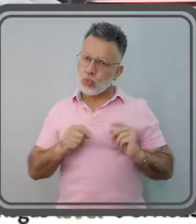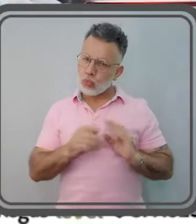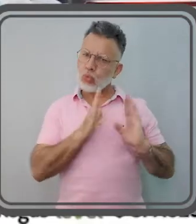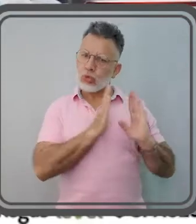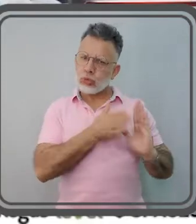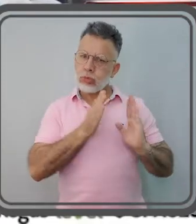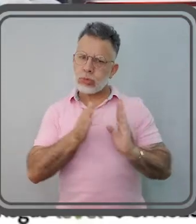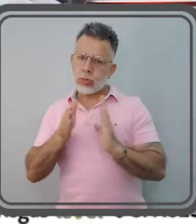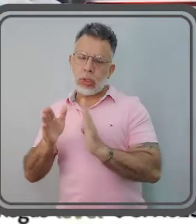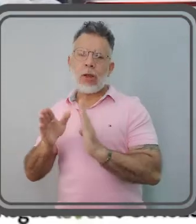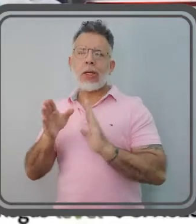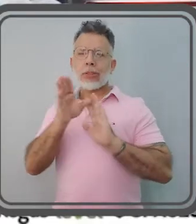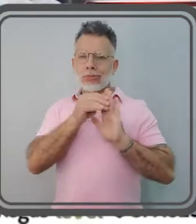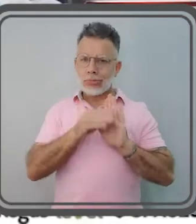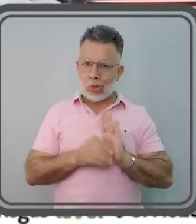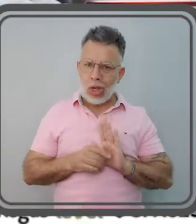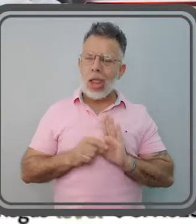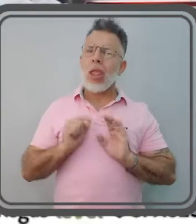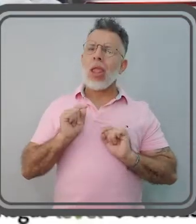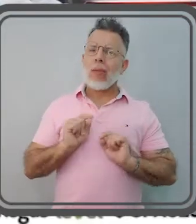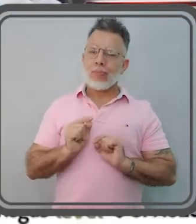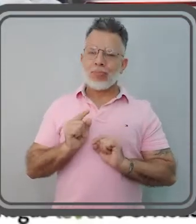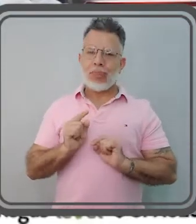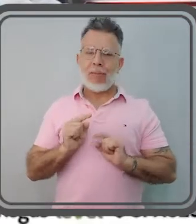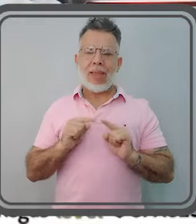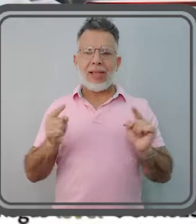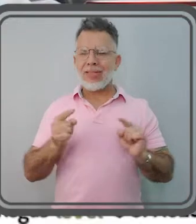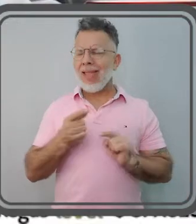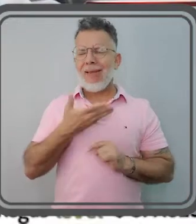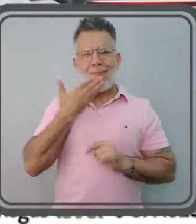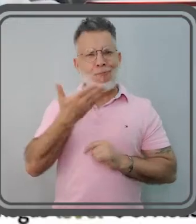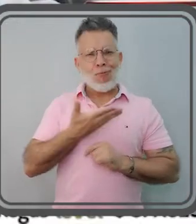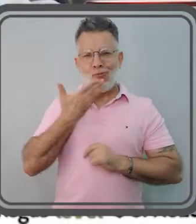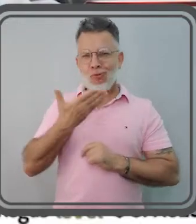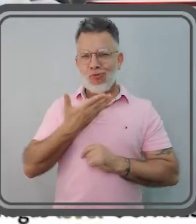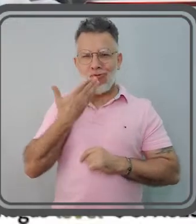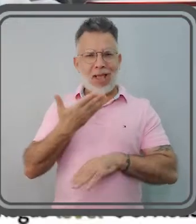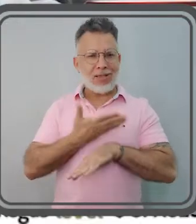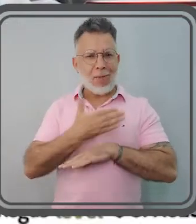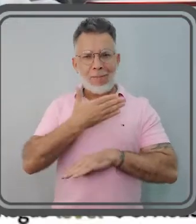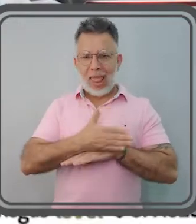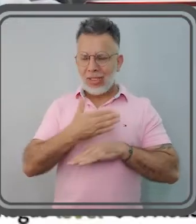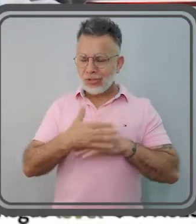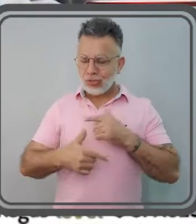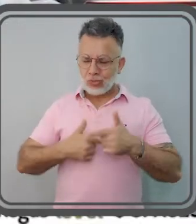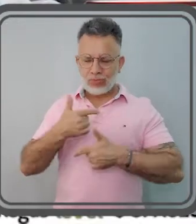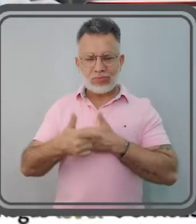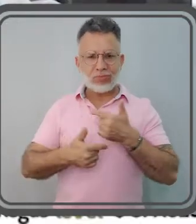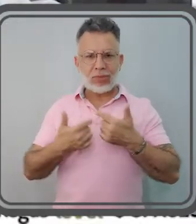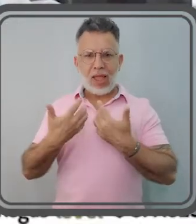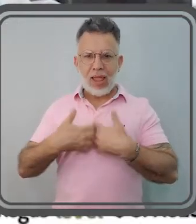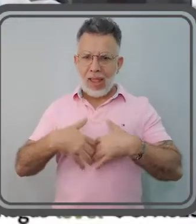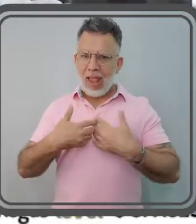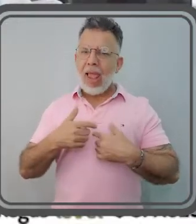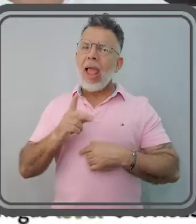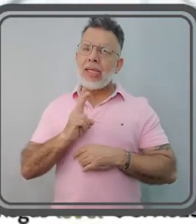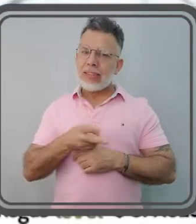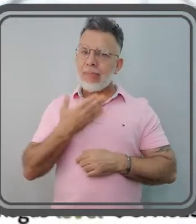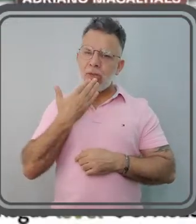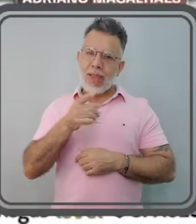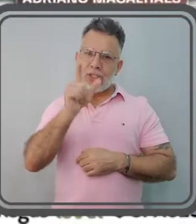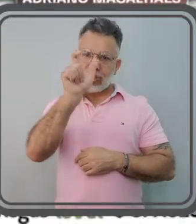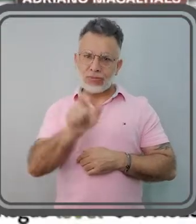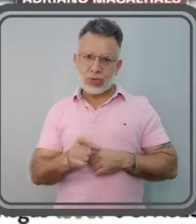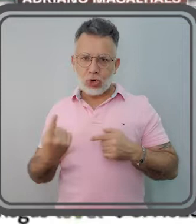muito fácil, é muito prático a operação. O que a gente pede sempre é que o franqueado ele tenha uma visão de gestão, né?